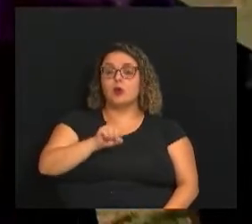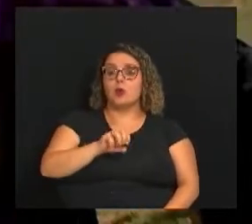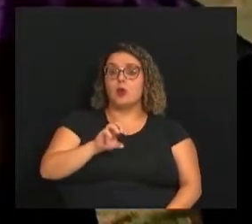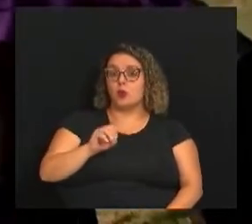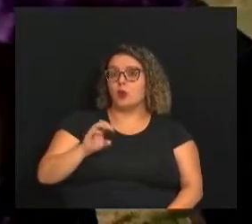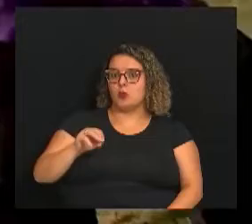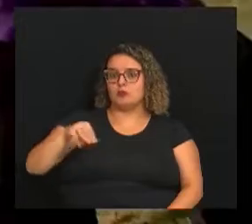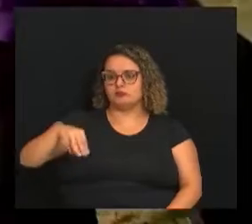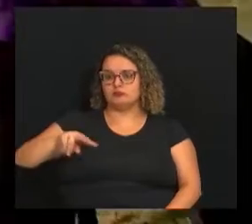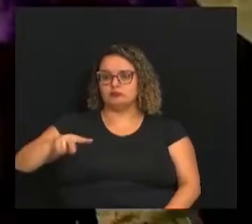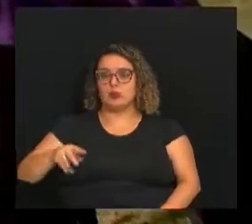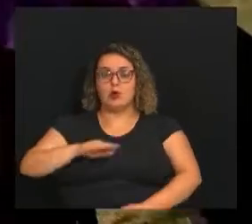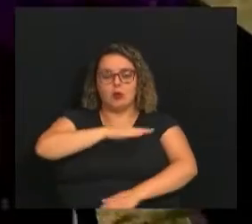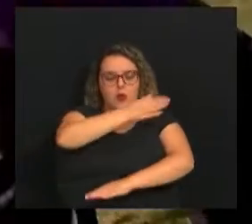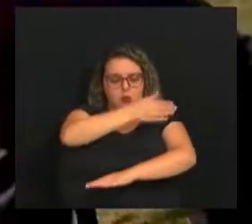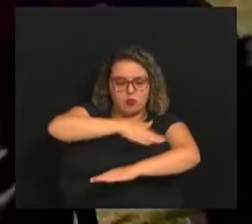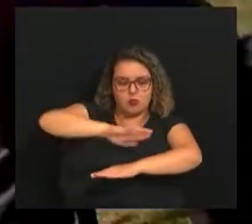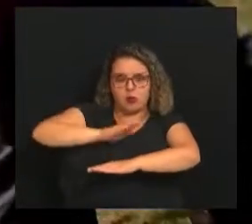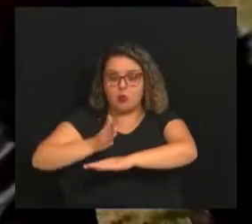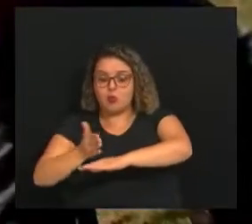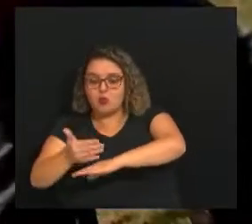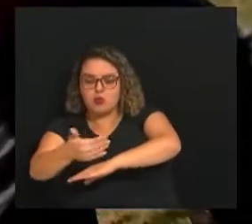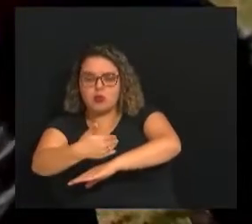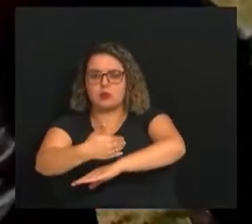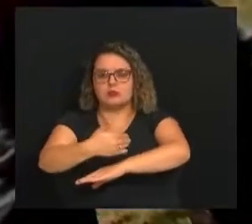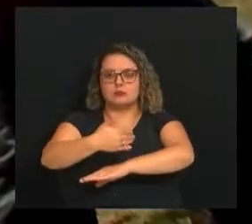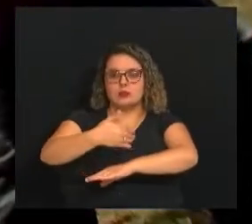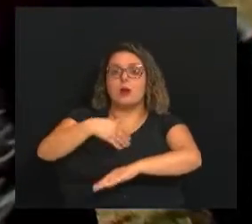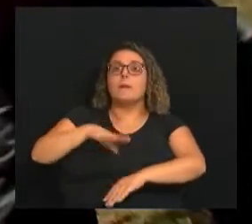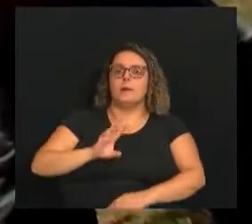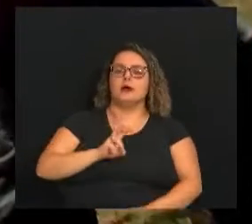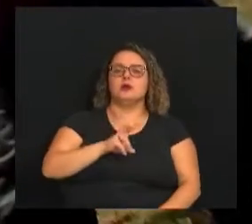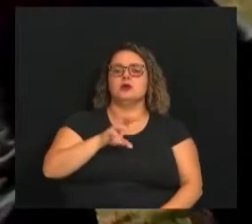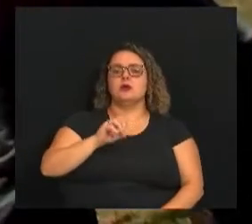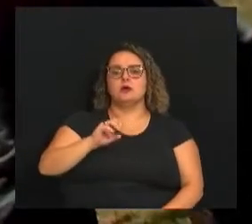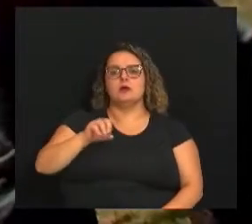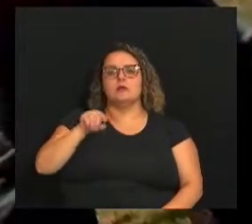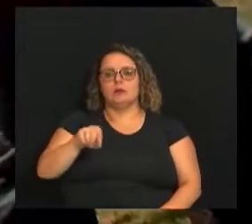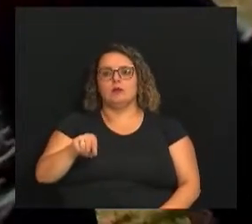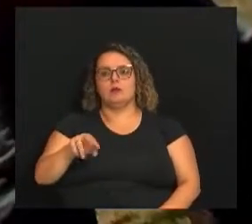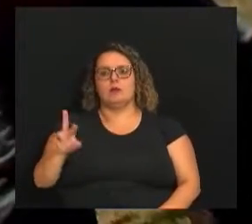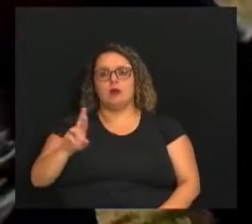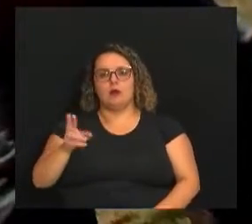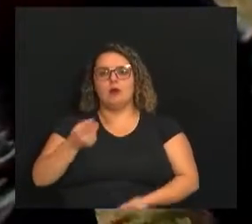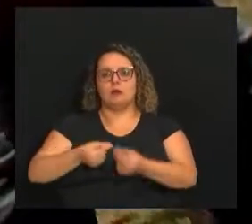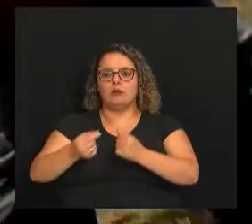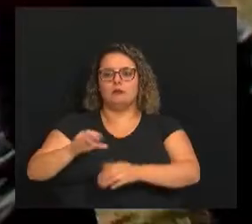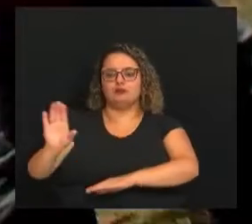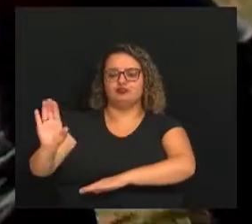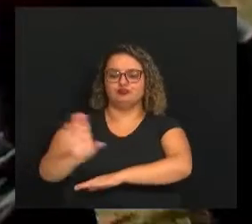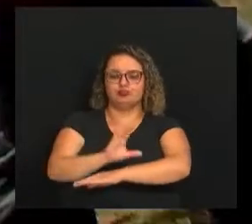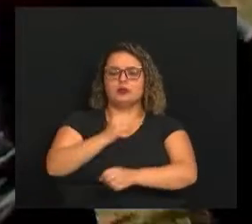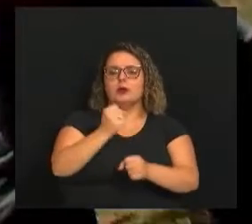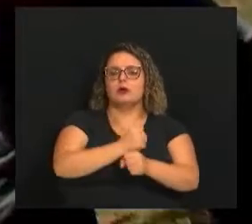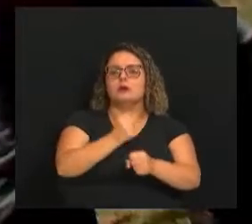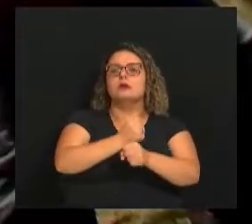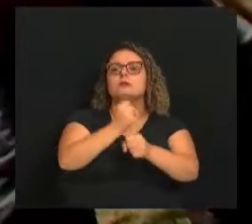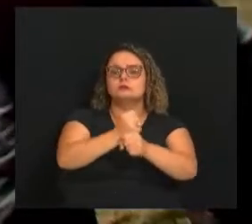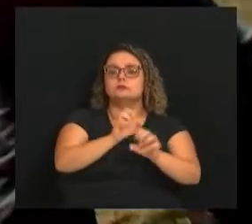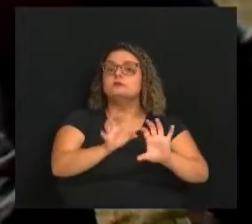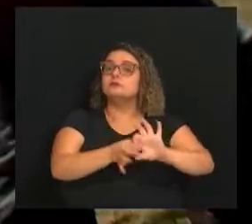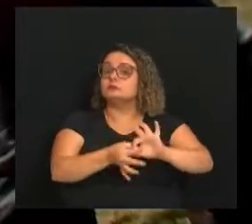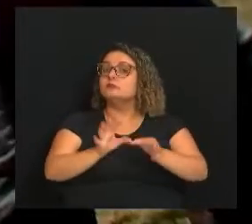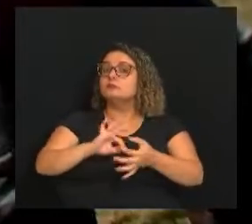rampas, curvas e retas. Foram mais de R$500 mil investidos e vale lembrar que o skate entrou para a modalidade olímpica nas